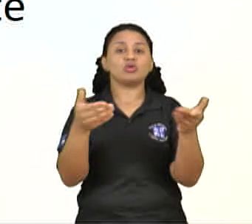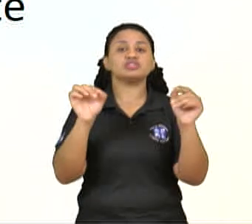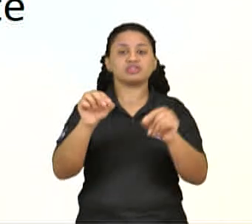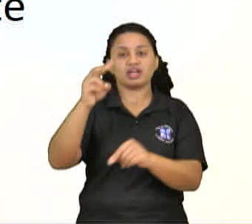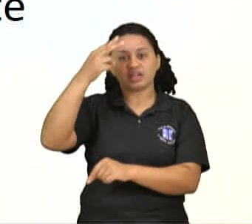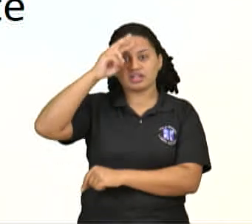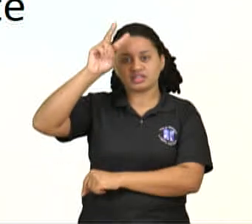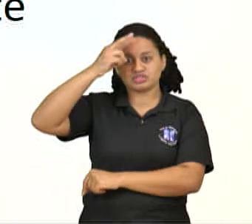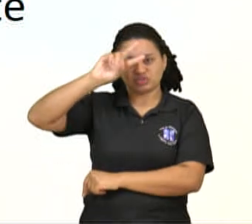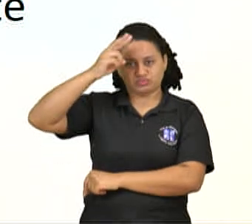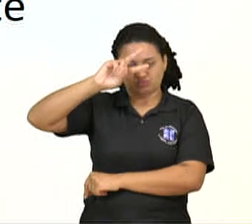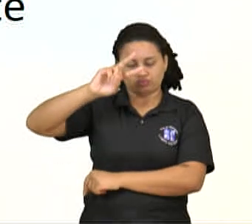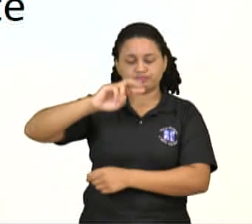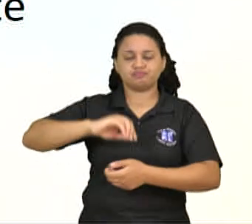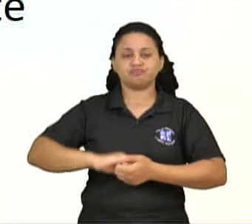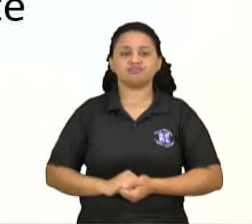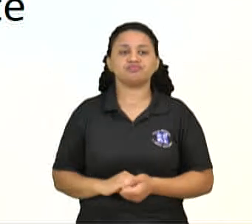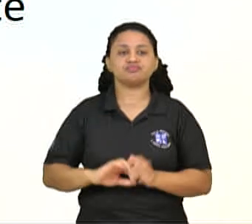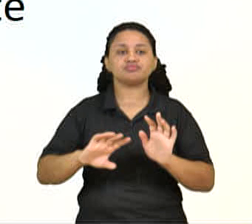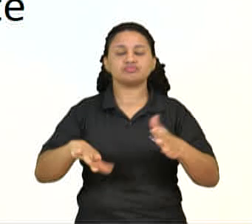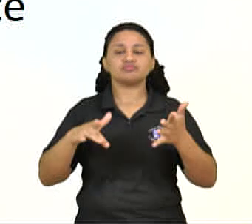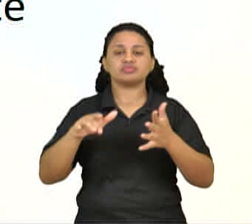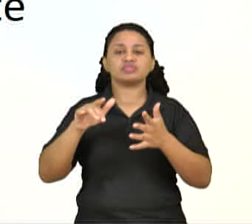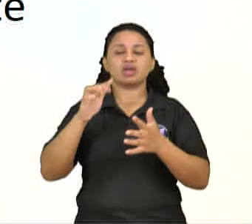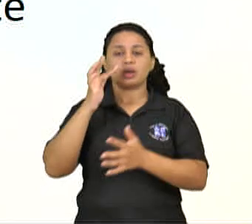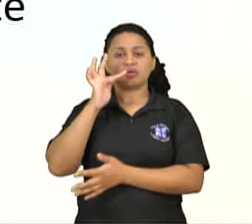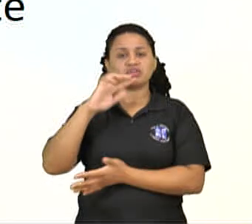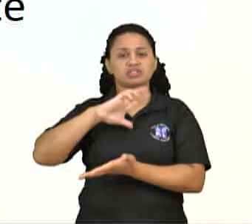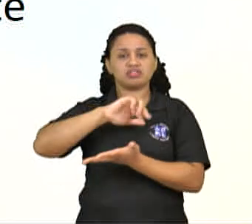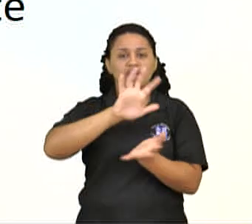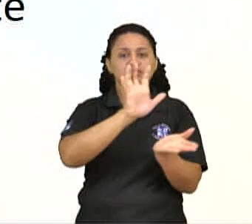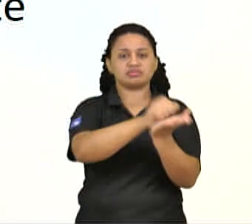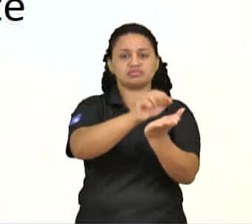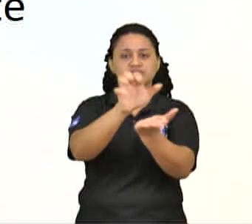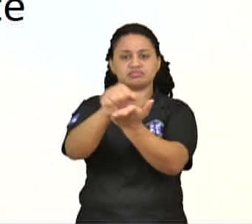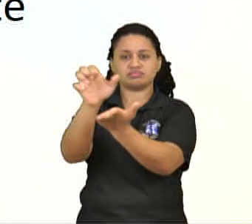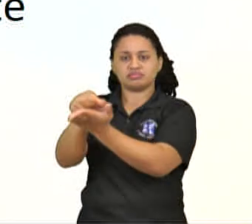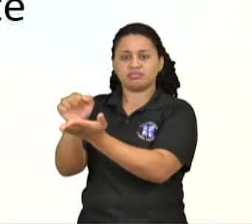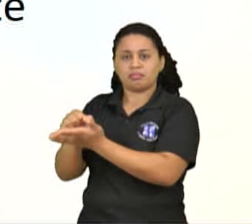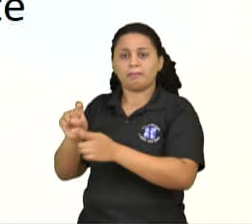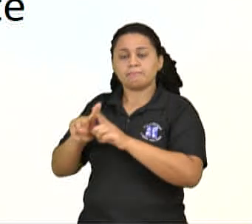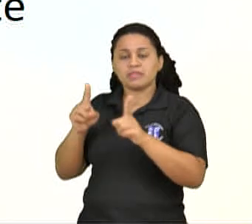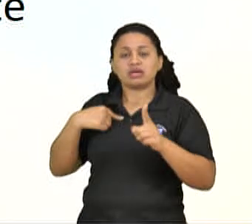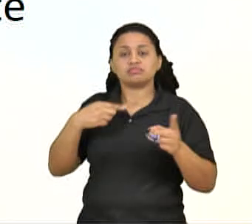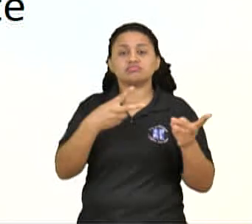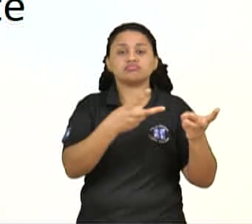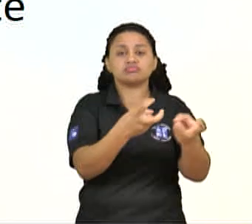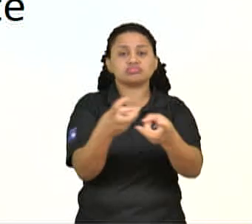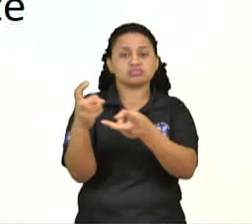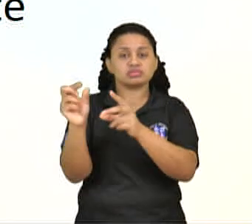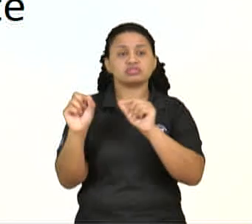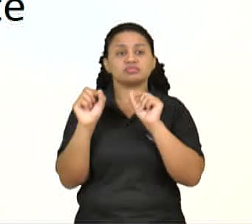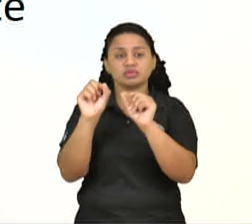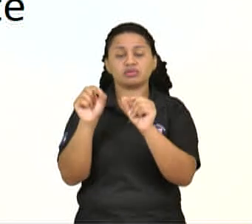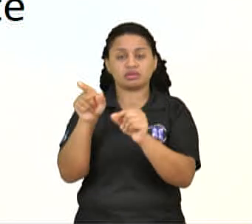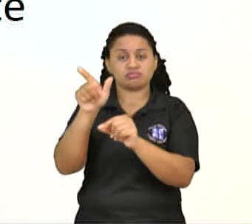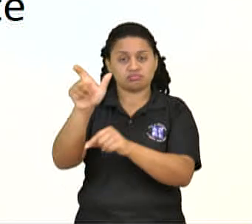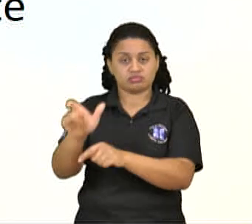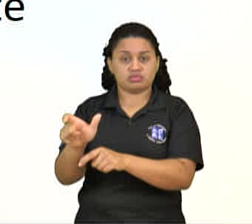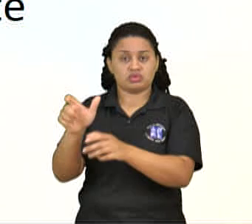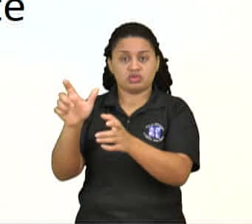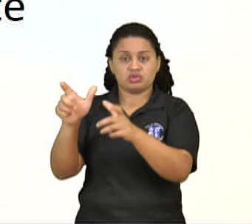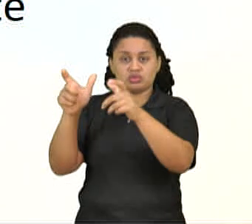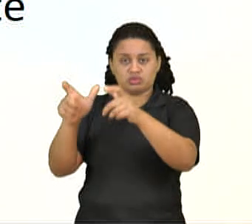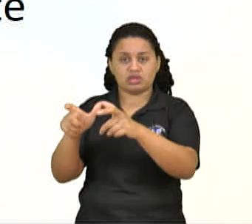França, ela tinha então essas inúmeras colônias, né? Mas a gente vai ver que a colônia de São Domingo ela era a